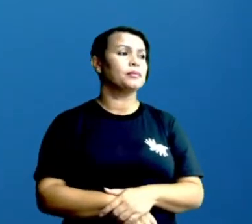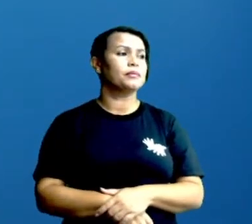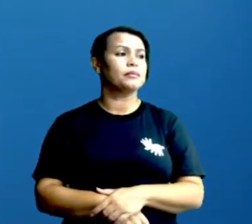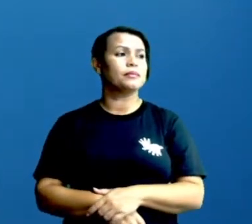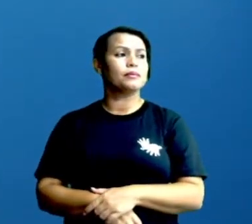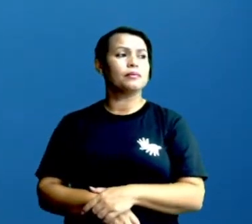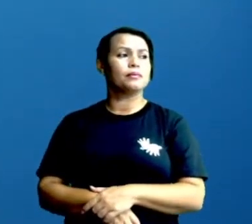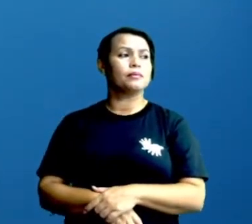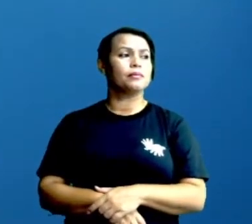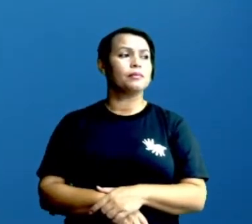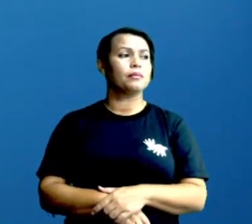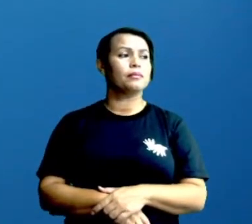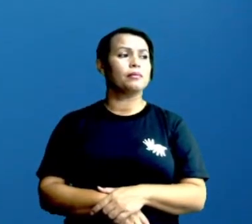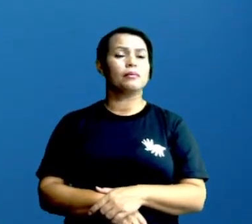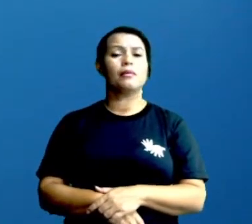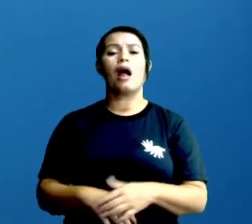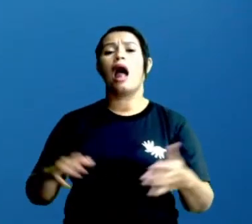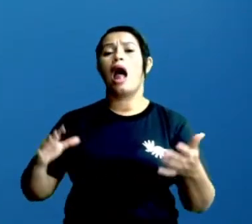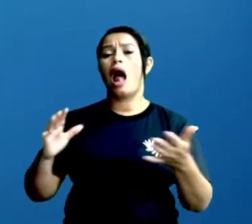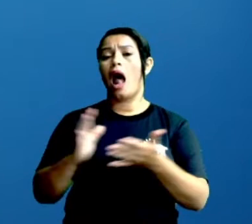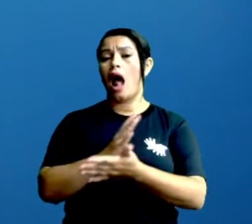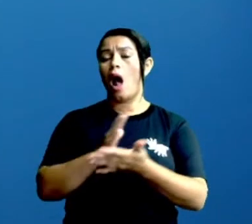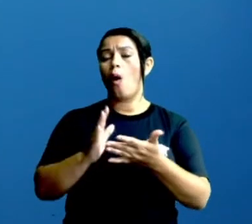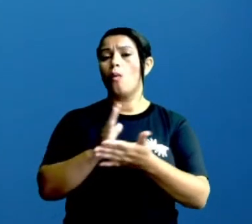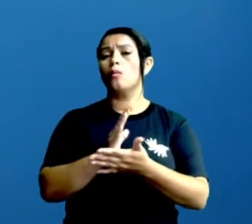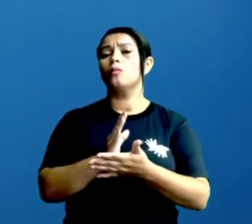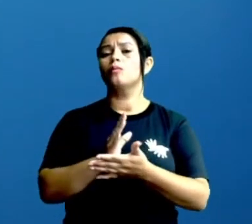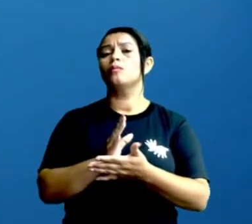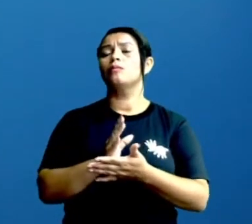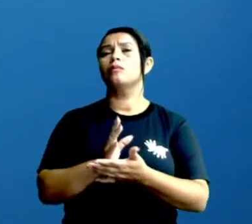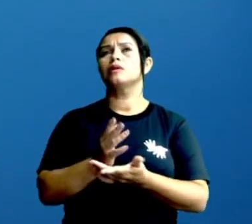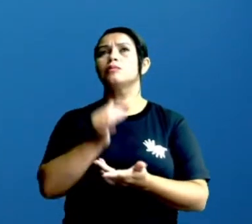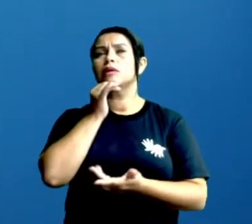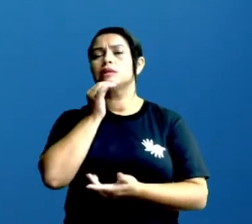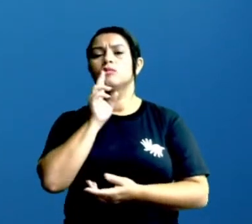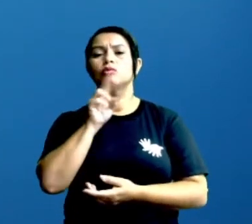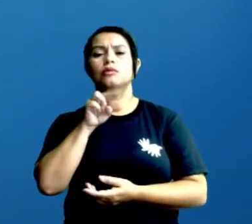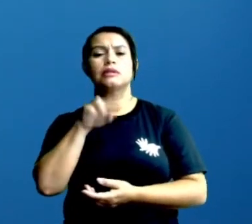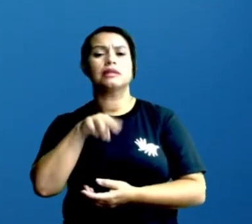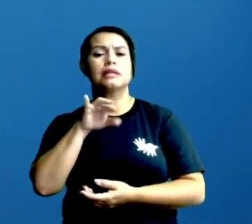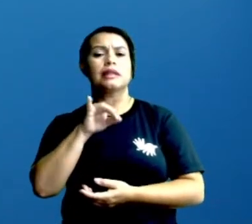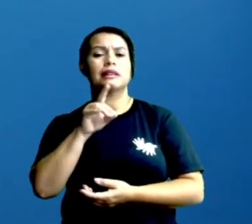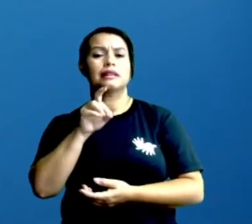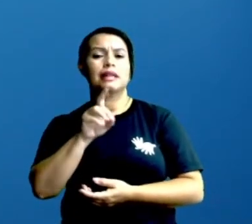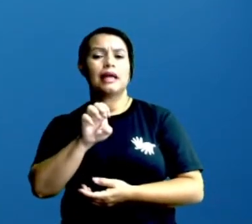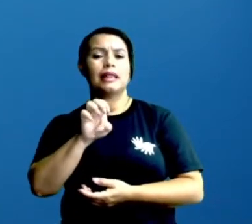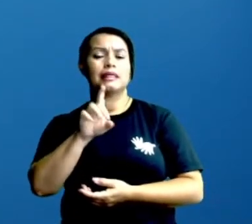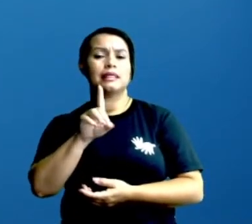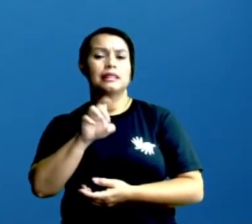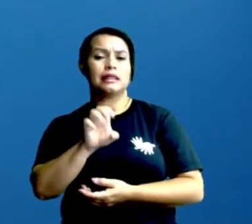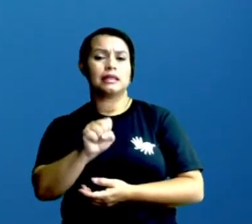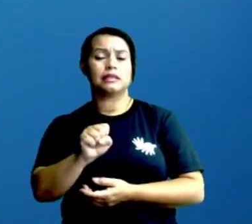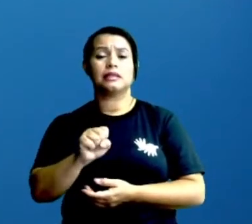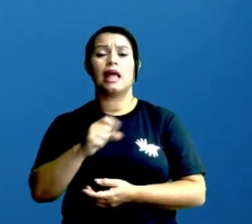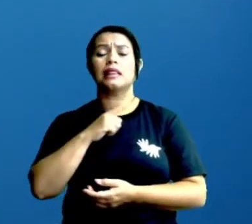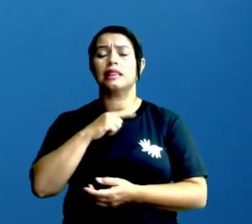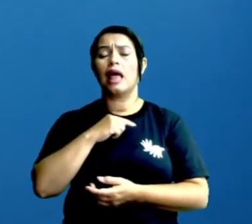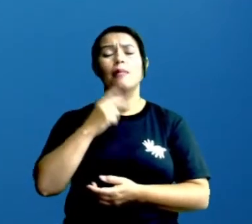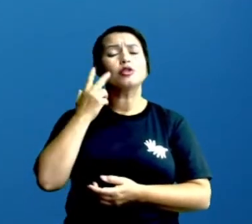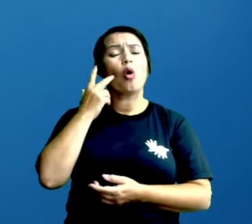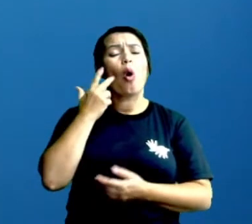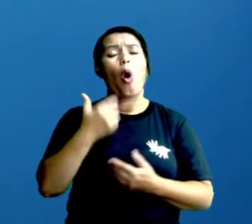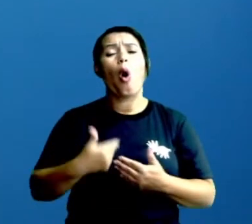Ver bem. Algumas unidades de medidas é mais comum no nosso dia a dia, né? E nós já